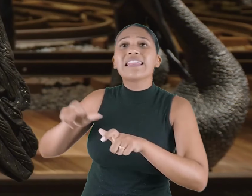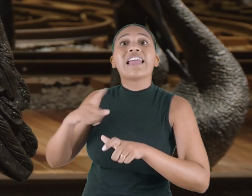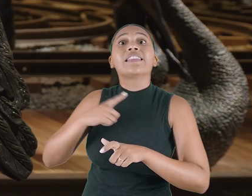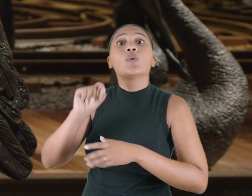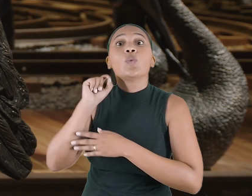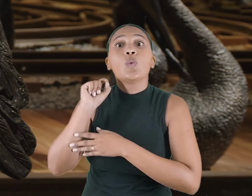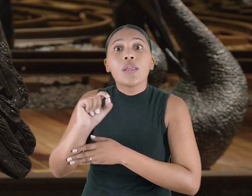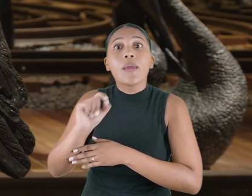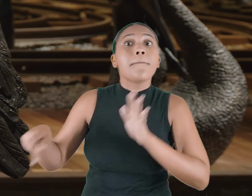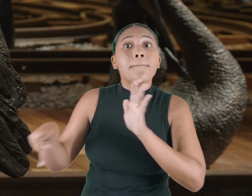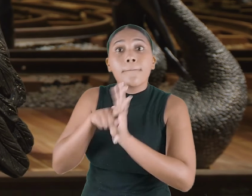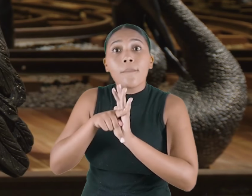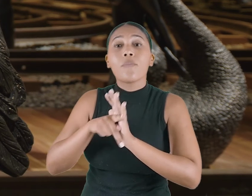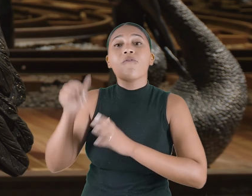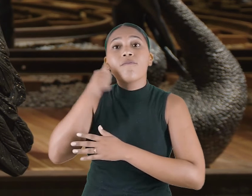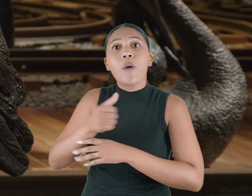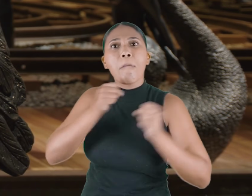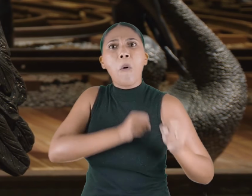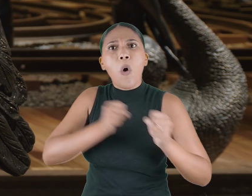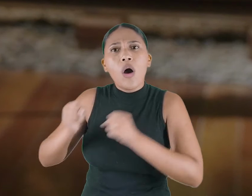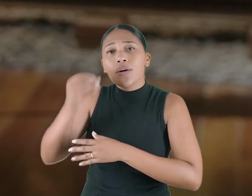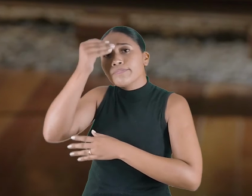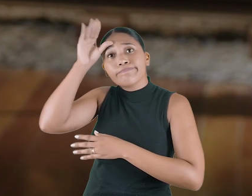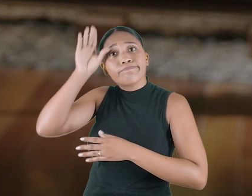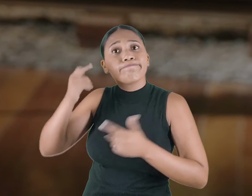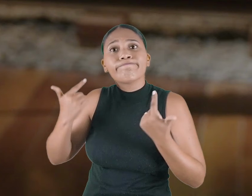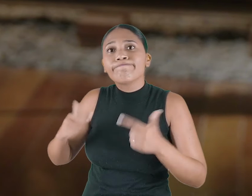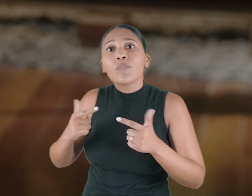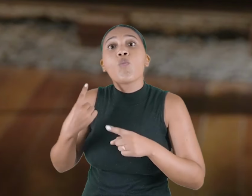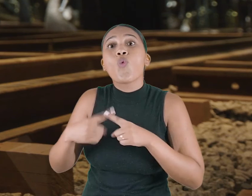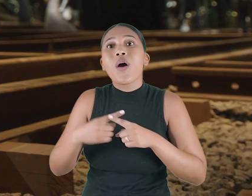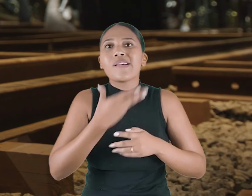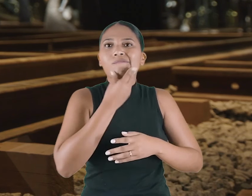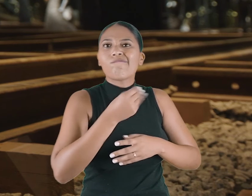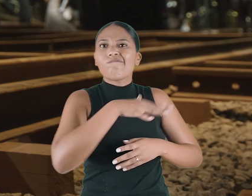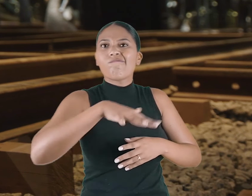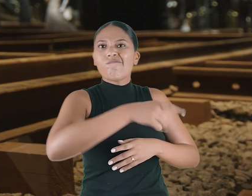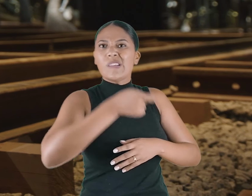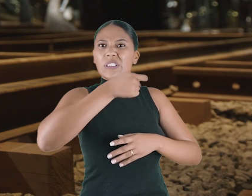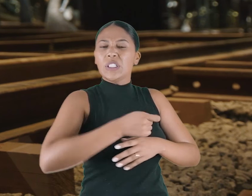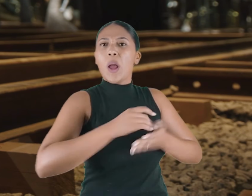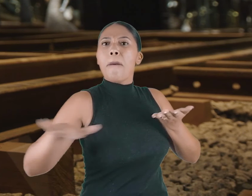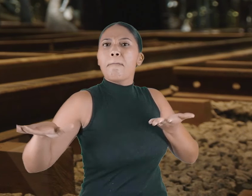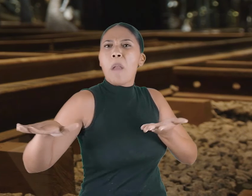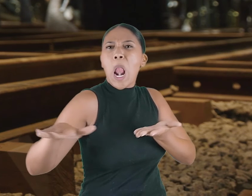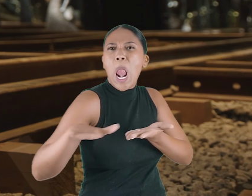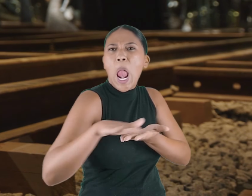desse culto, a entendimentos que nós não tivemos acesso por conta do patriarcado, por conta de